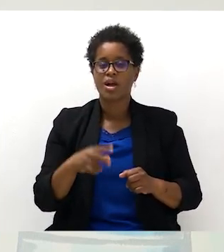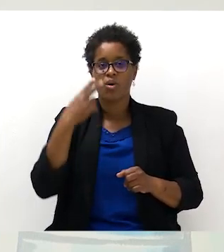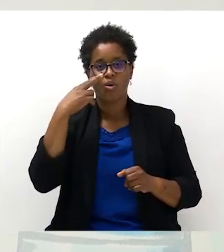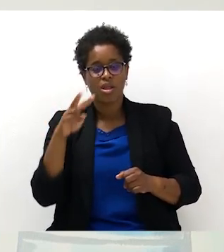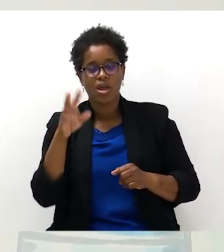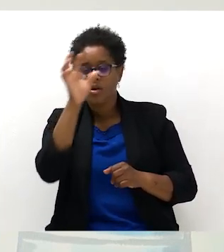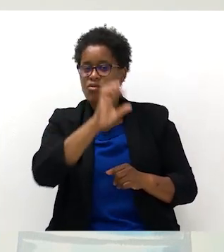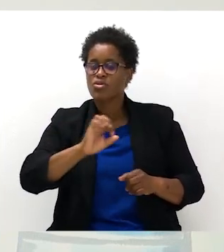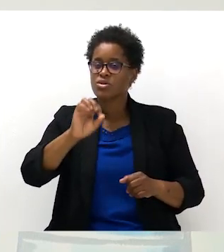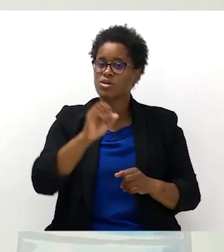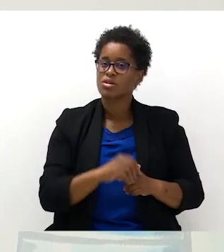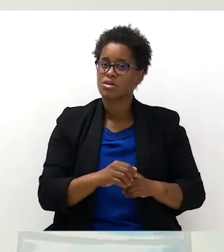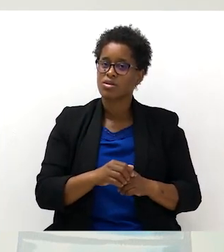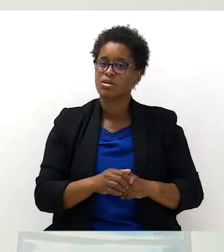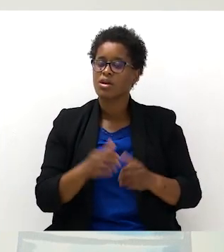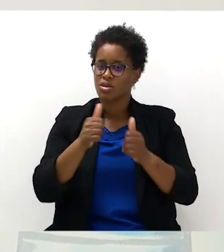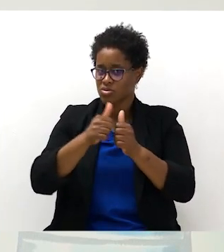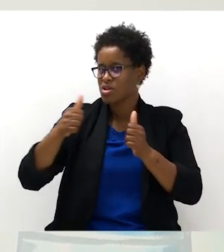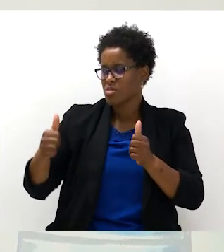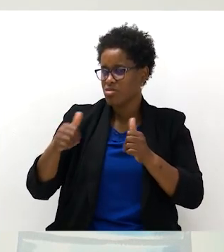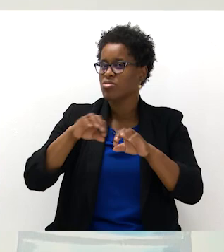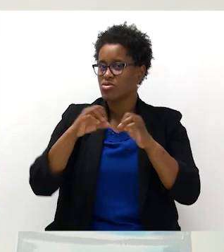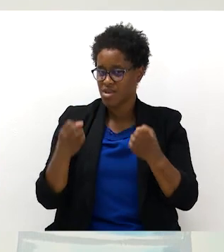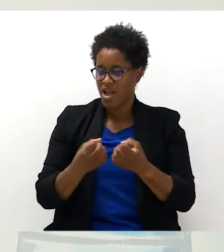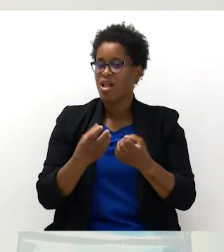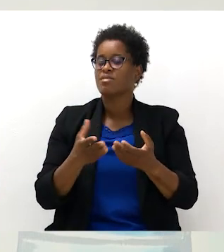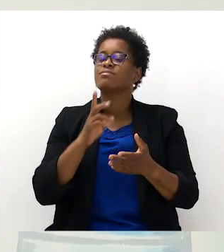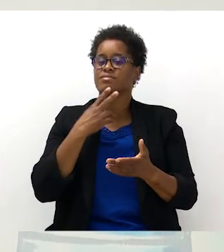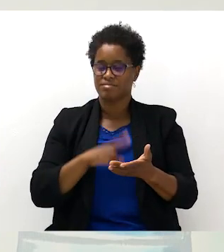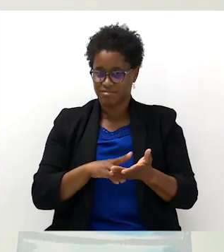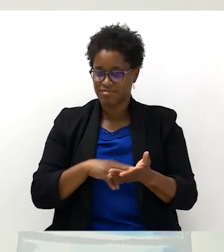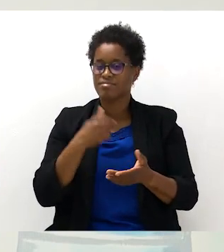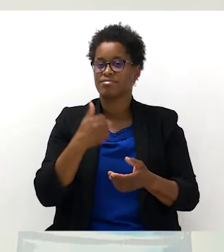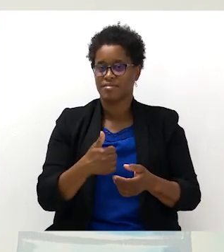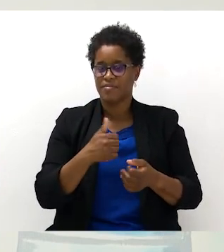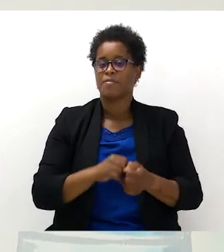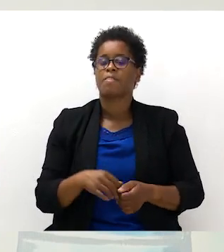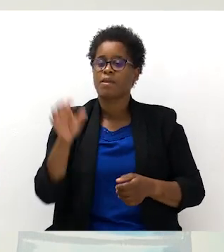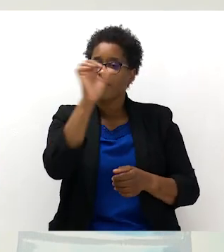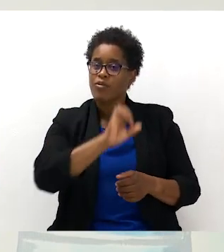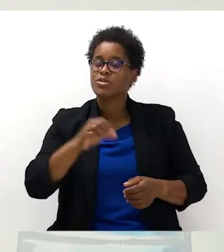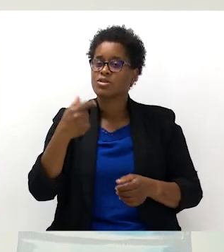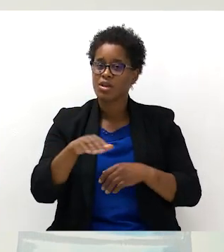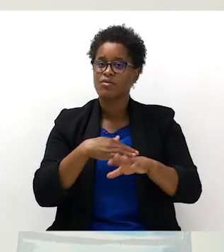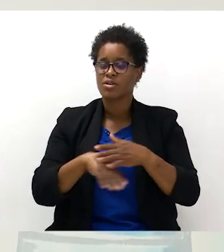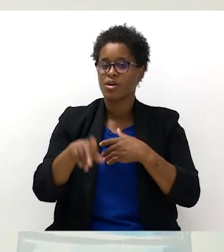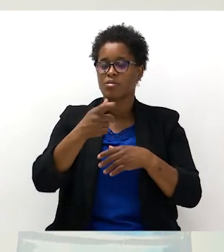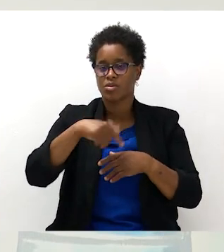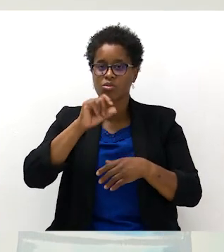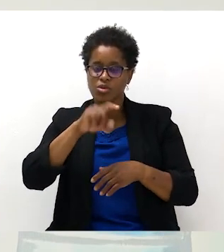aliás, vocês estão a manter o distanciamento social? Certo, é tudo que vocês têm de fazer para